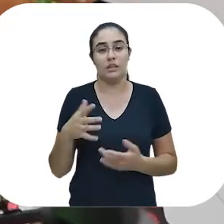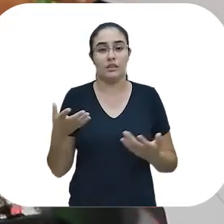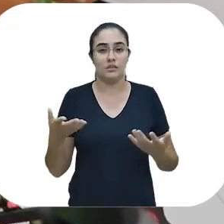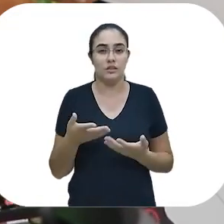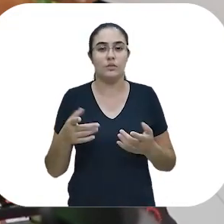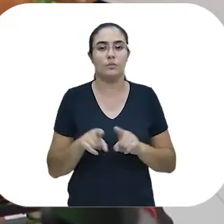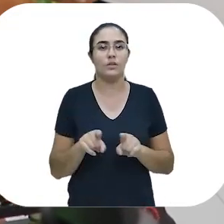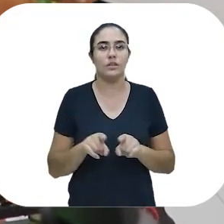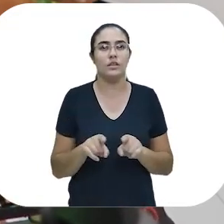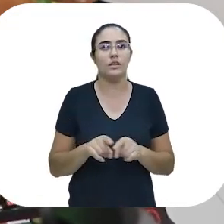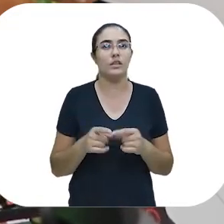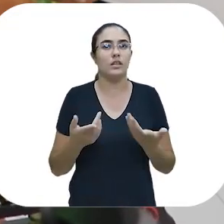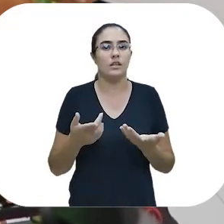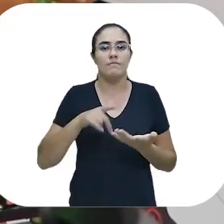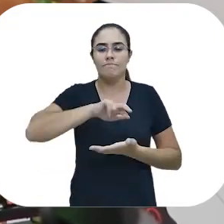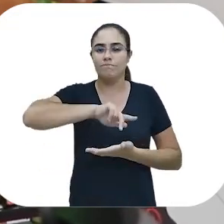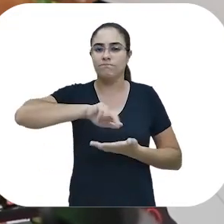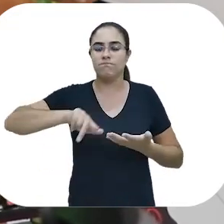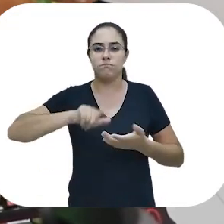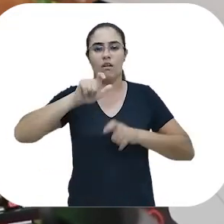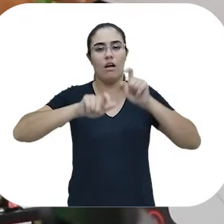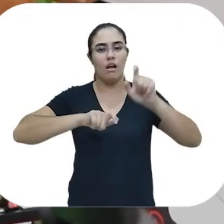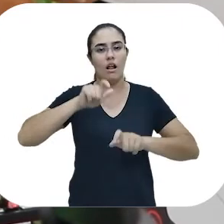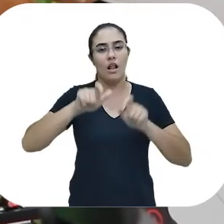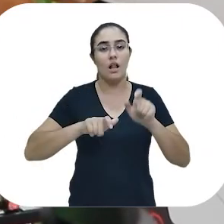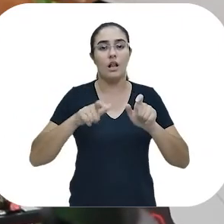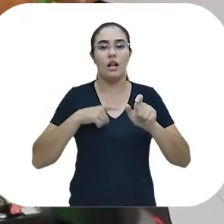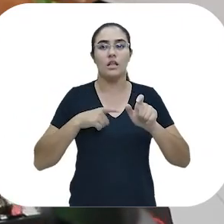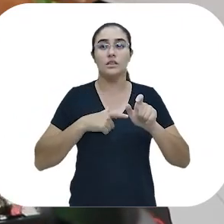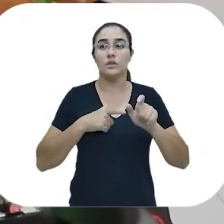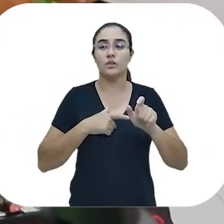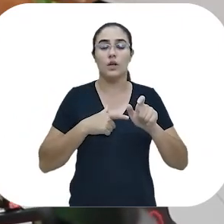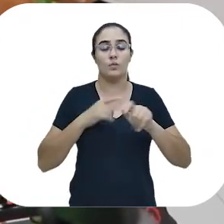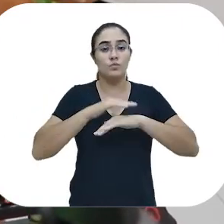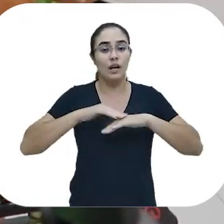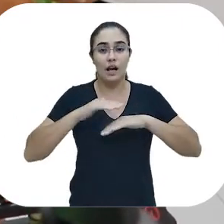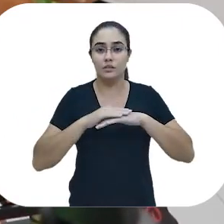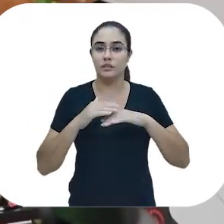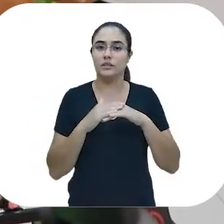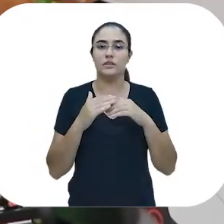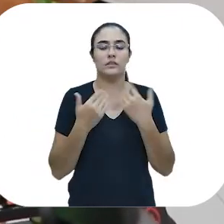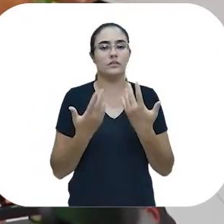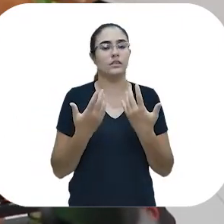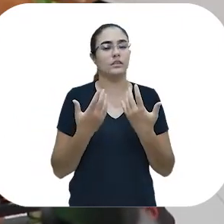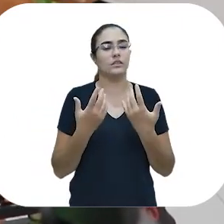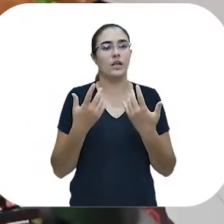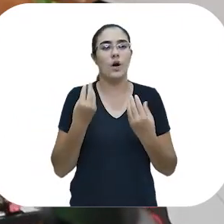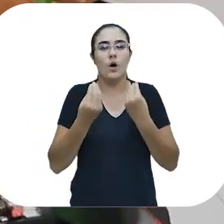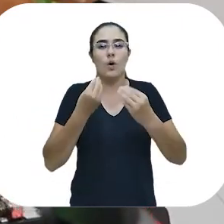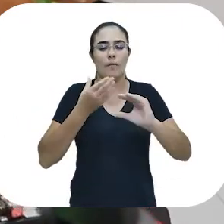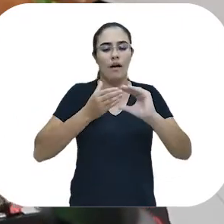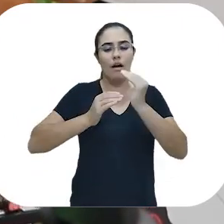como Lued Luna, né, que eu tenho extrema admiração e carinho pelo trabalho, pela forma como que ela